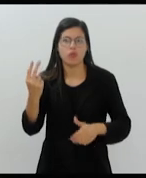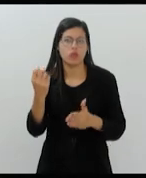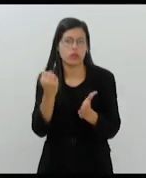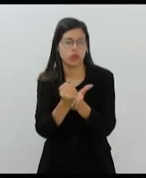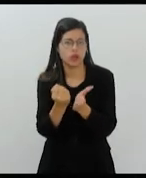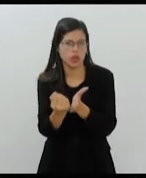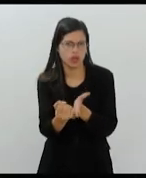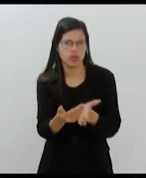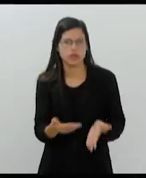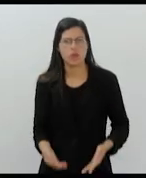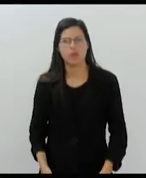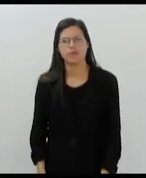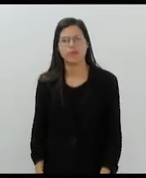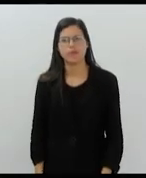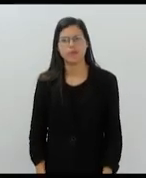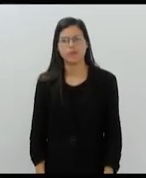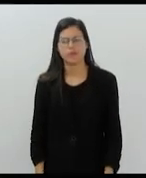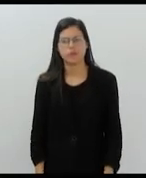contratação?